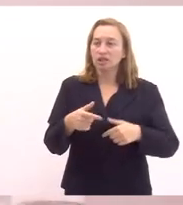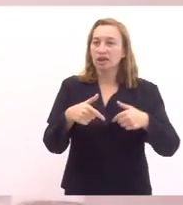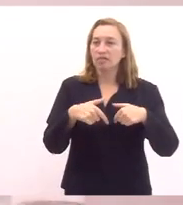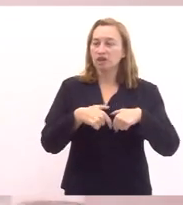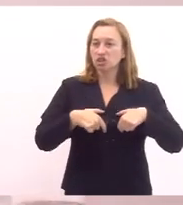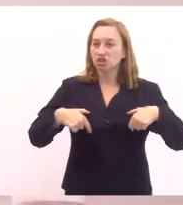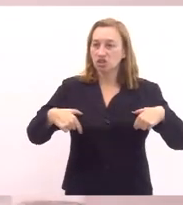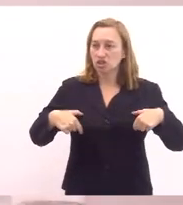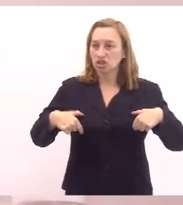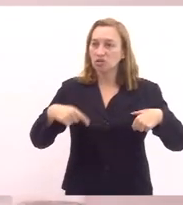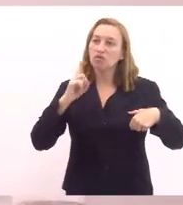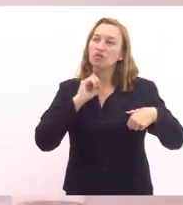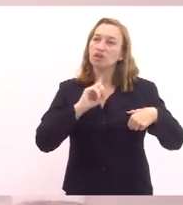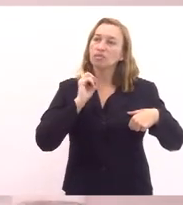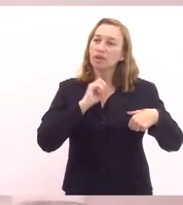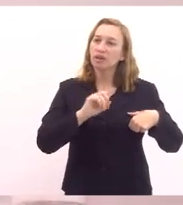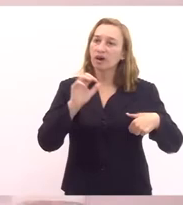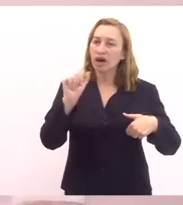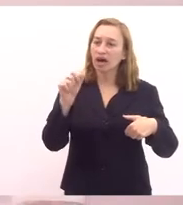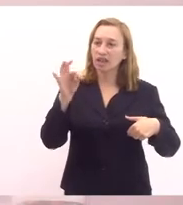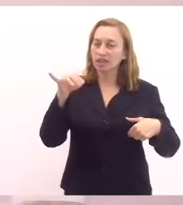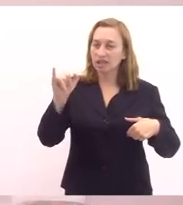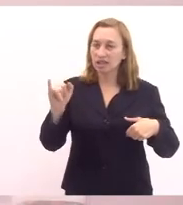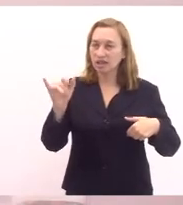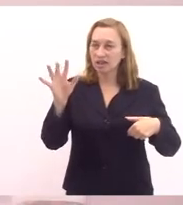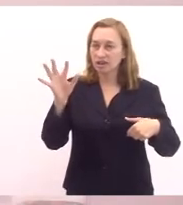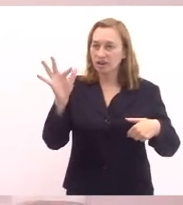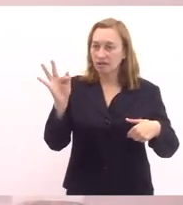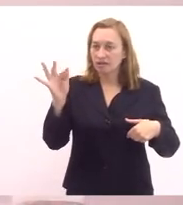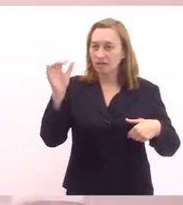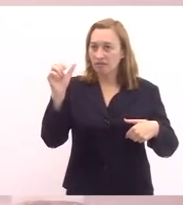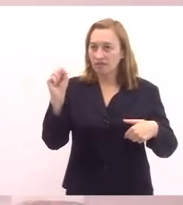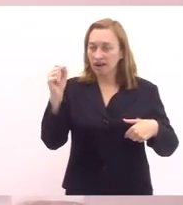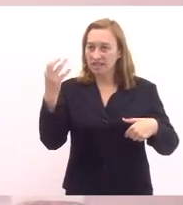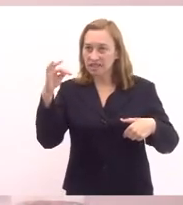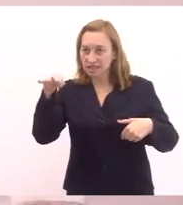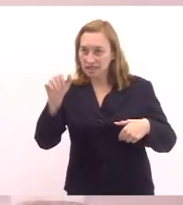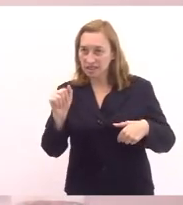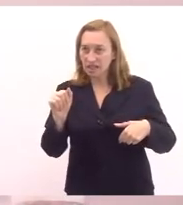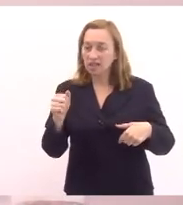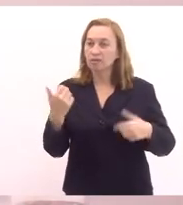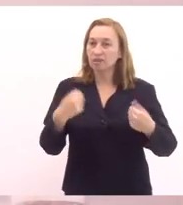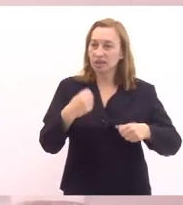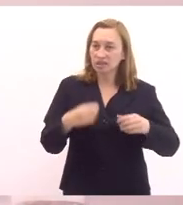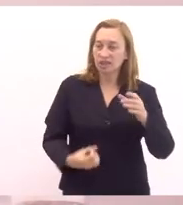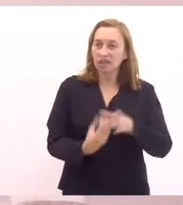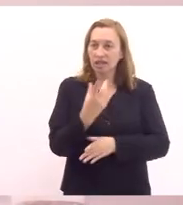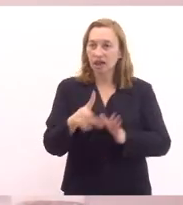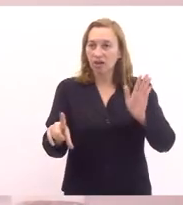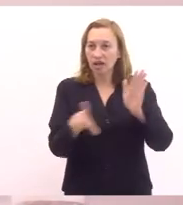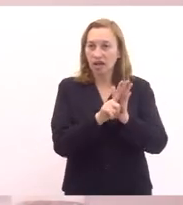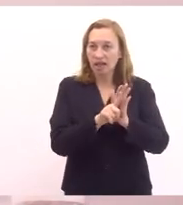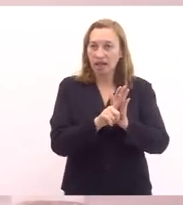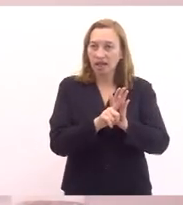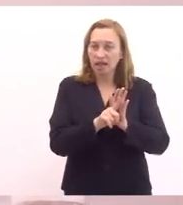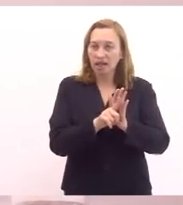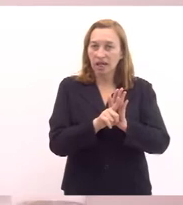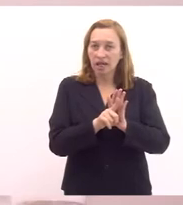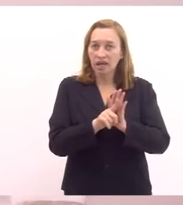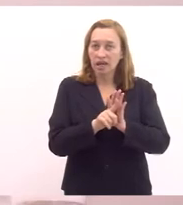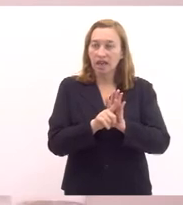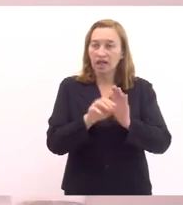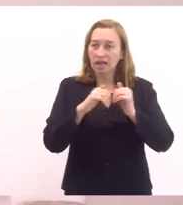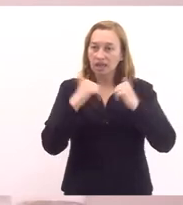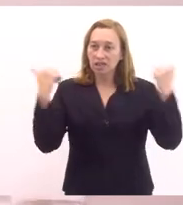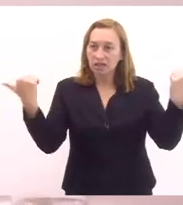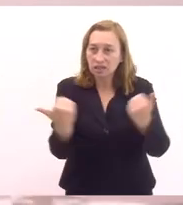anti-fascista o Fluminense não sei quanto eram proibidos tem que fazer uma lei chamada estádios em boracha para dizer